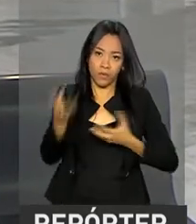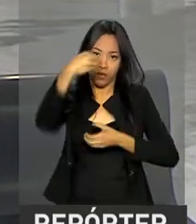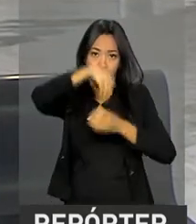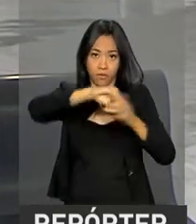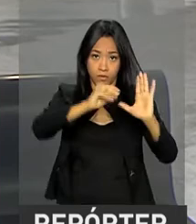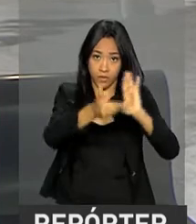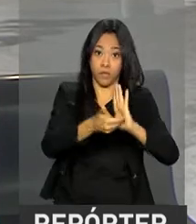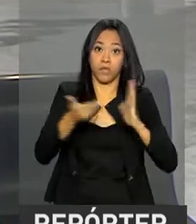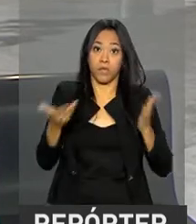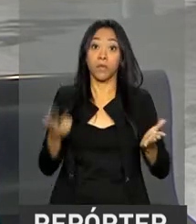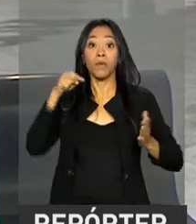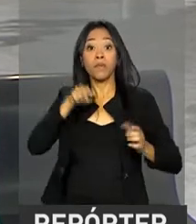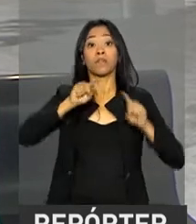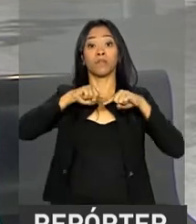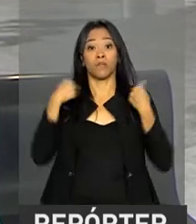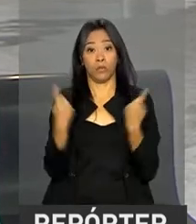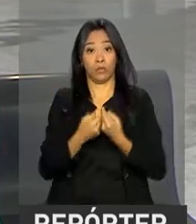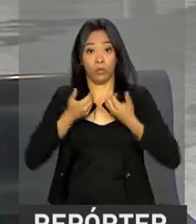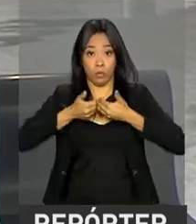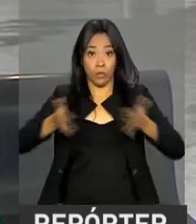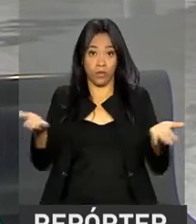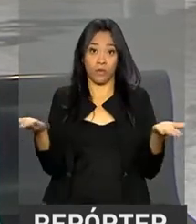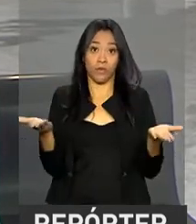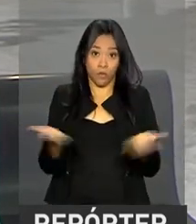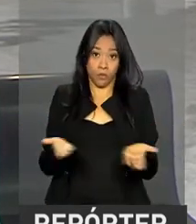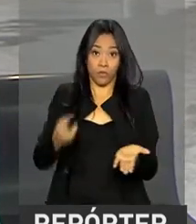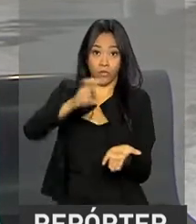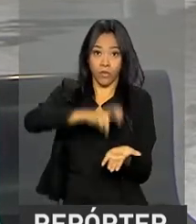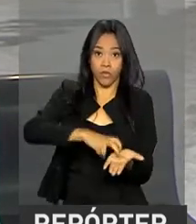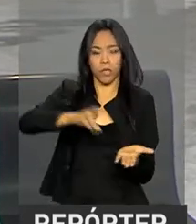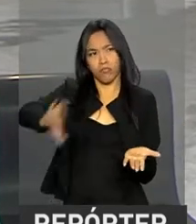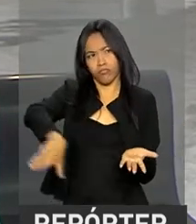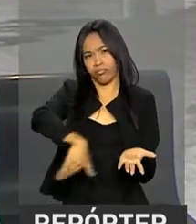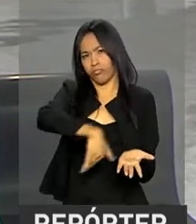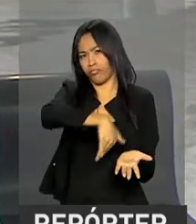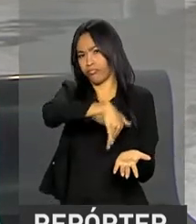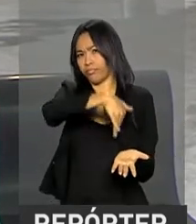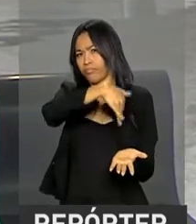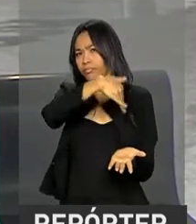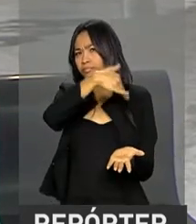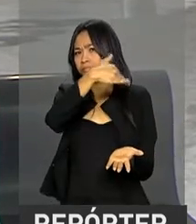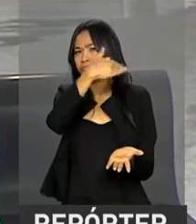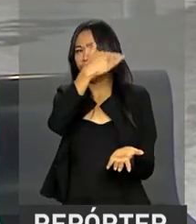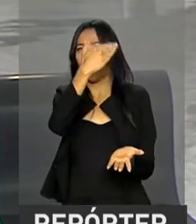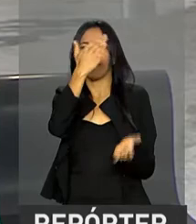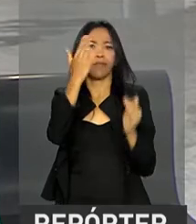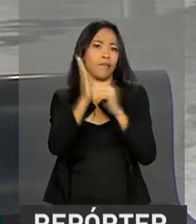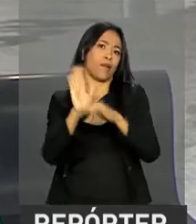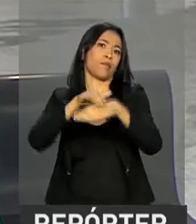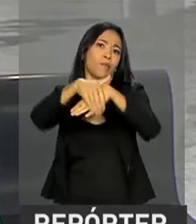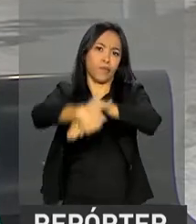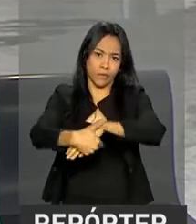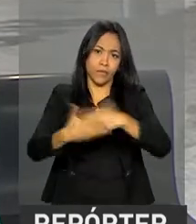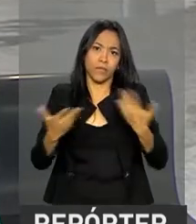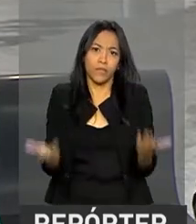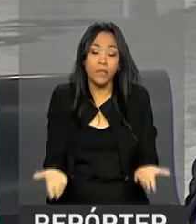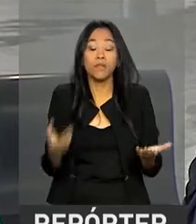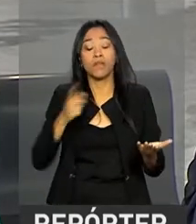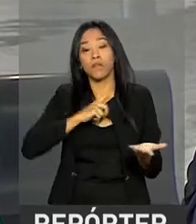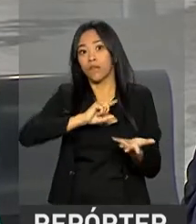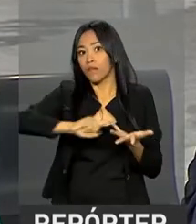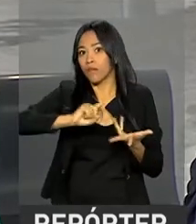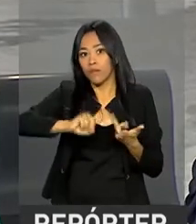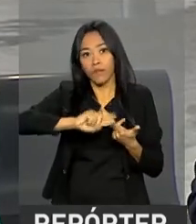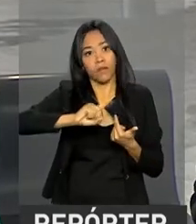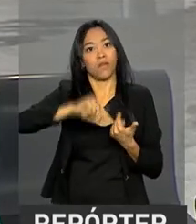essas reuniões elas começam agora pela manhã seguem durante toda a tarde se estendendo até a noite portanto uma série de compromisso